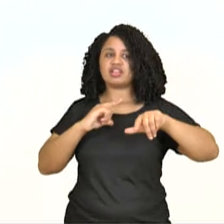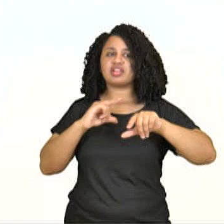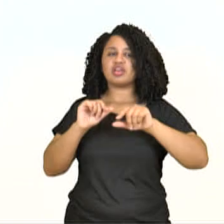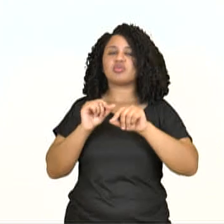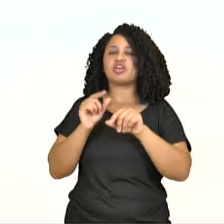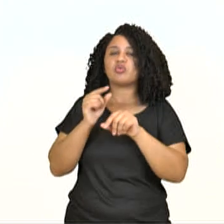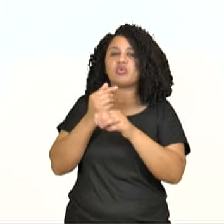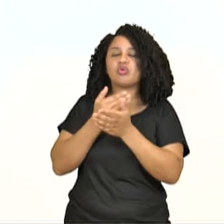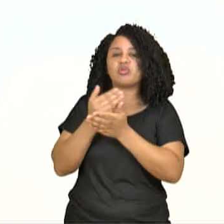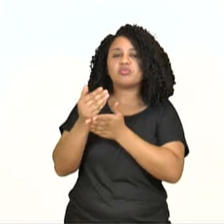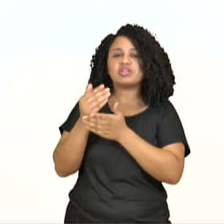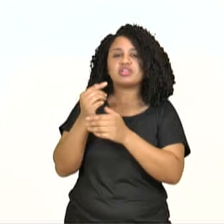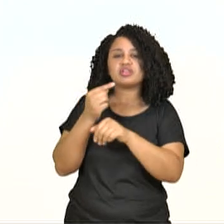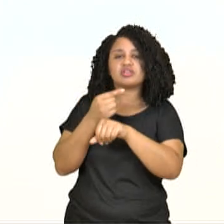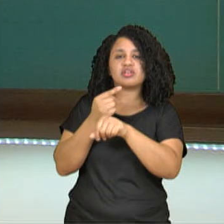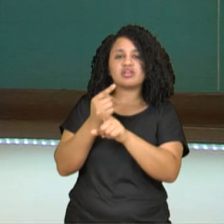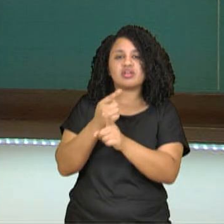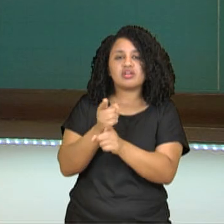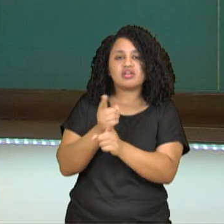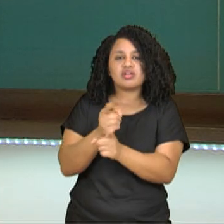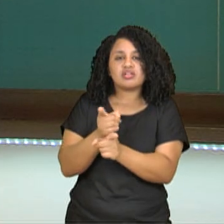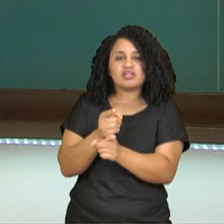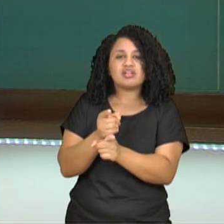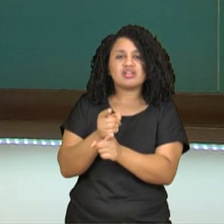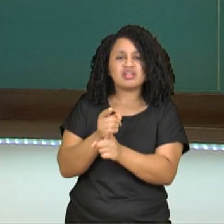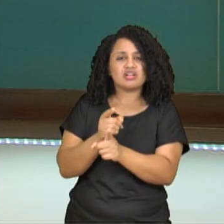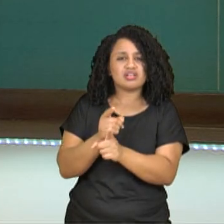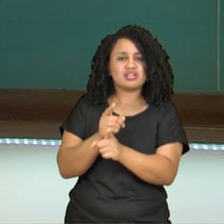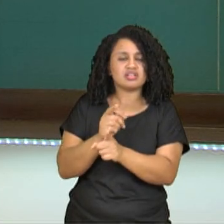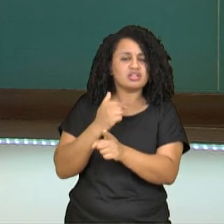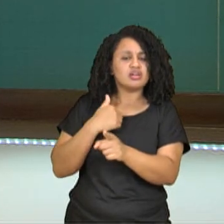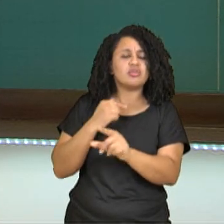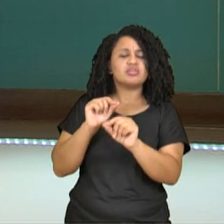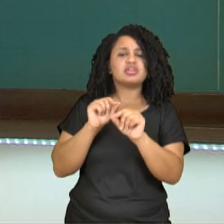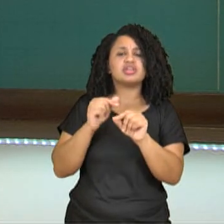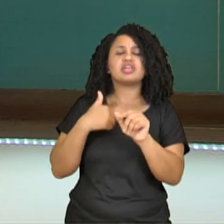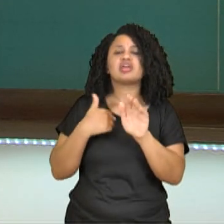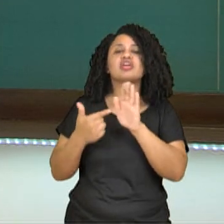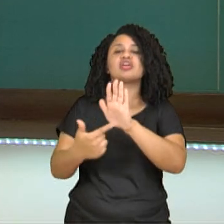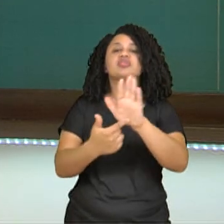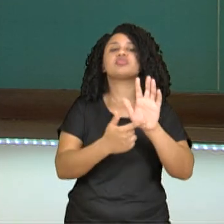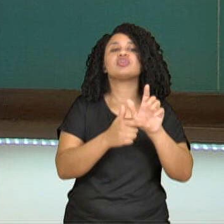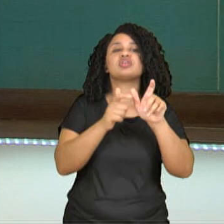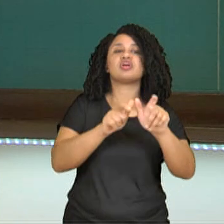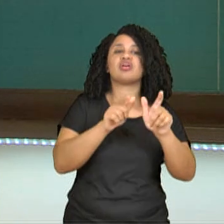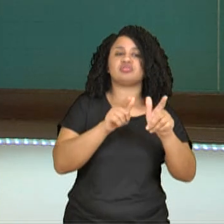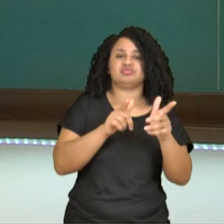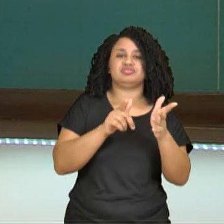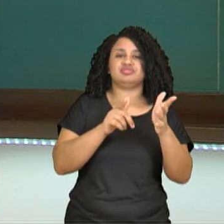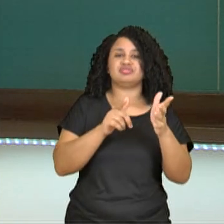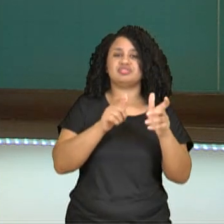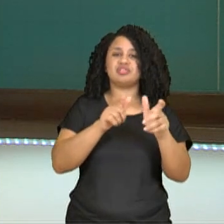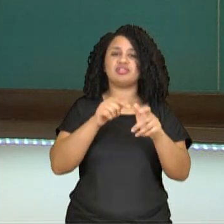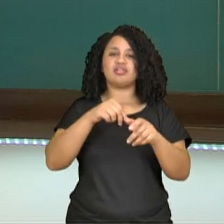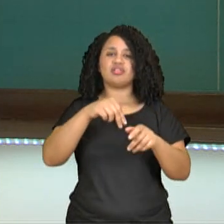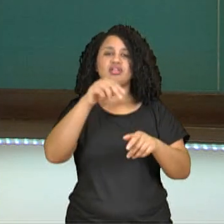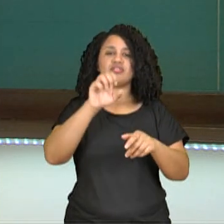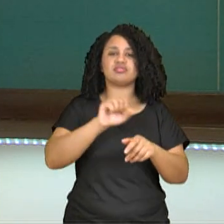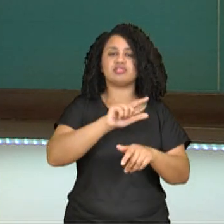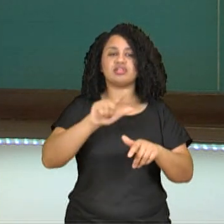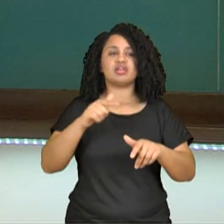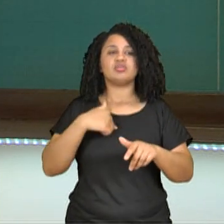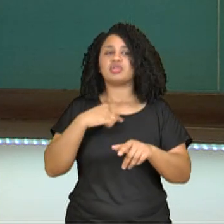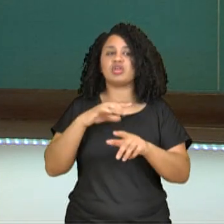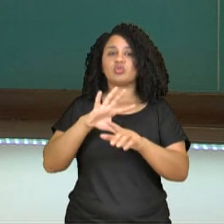dos Ventos, aquele elemento gráfico que nos indica os pontos cardeais e colaterais. Aqui nós não vamos ter a Rosa dos Ventos